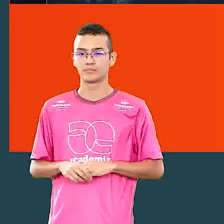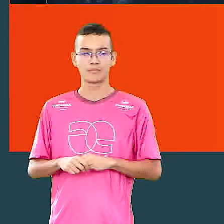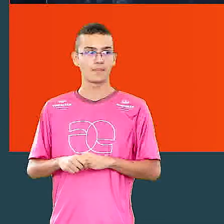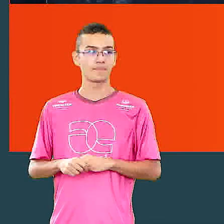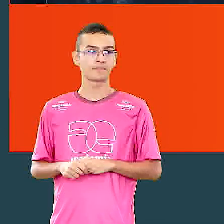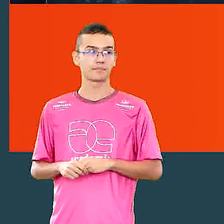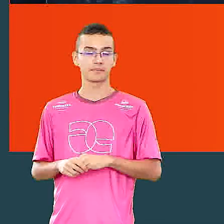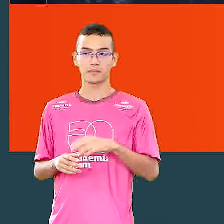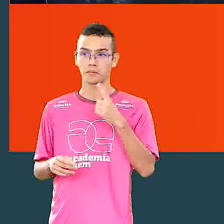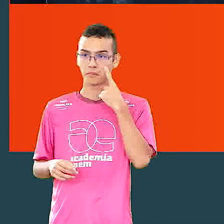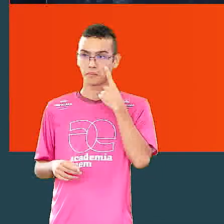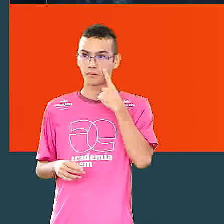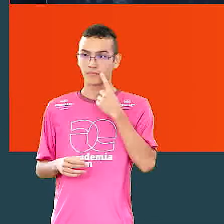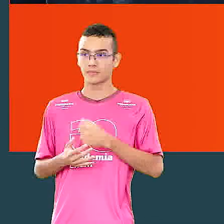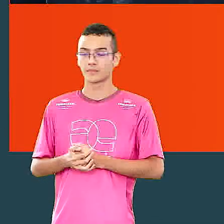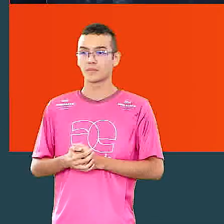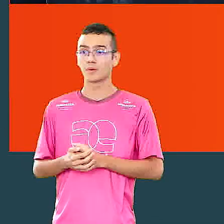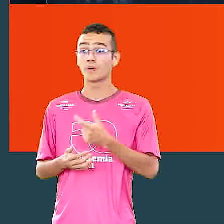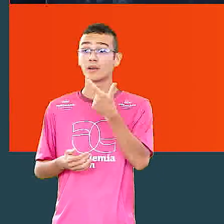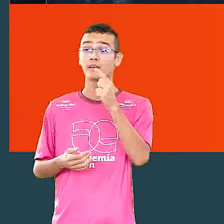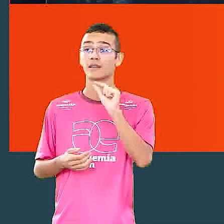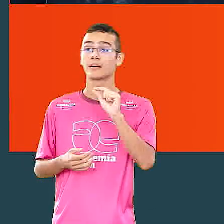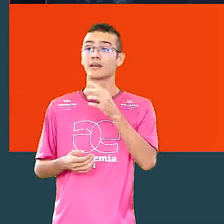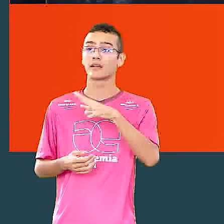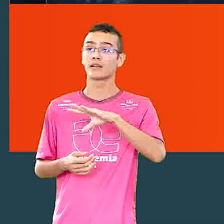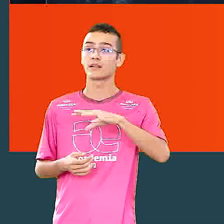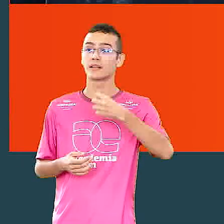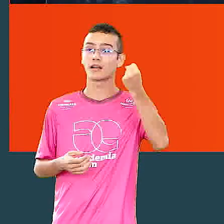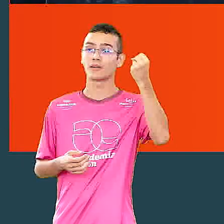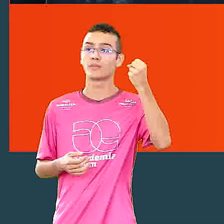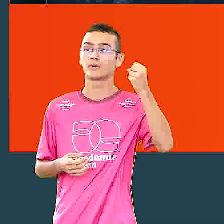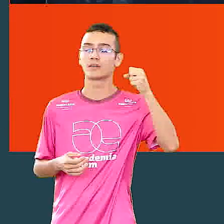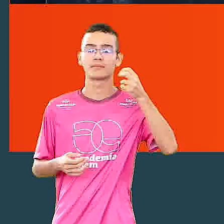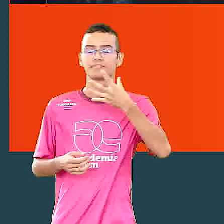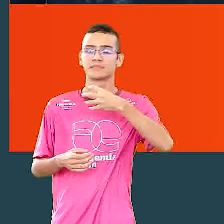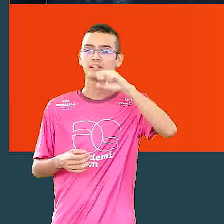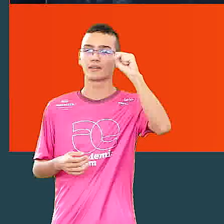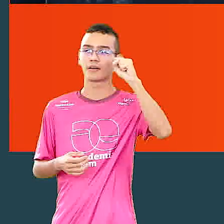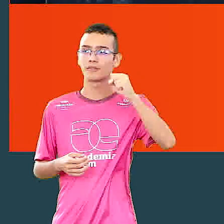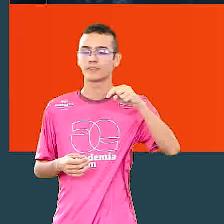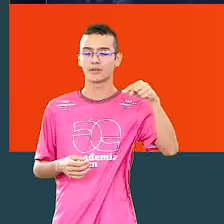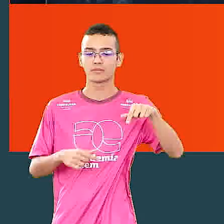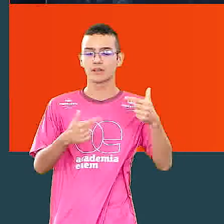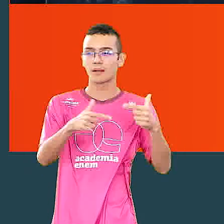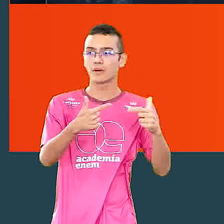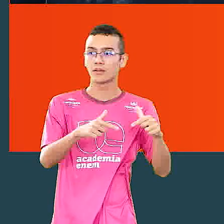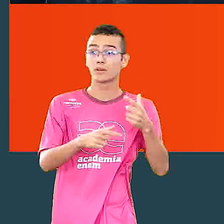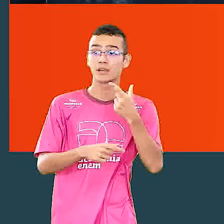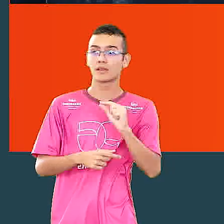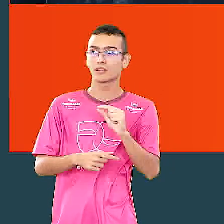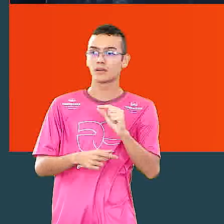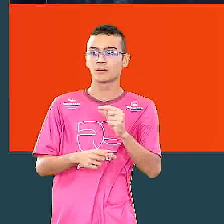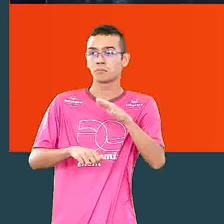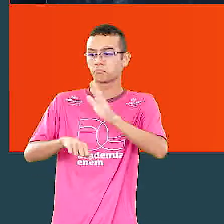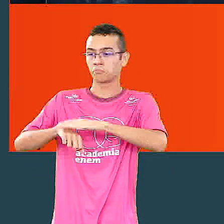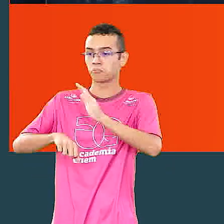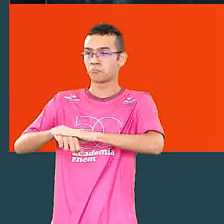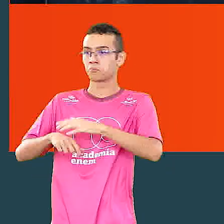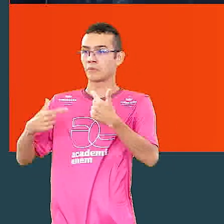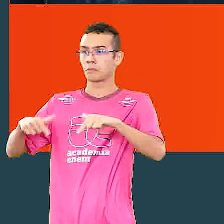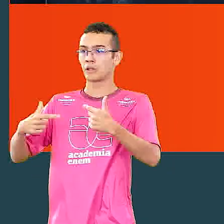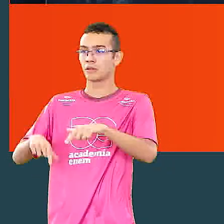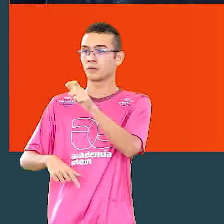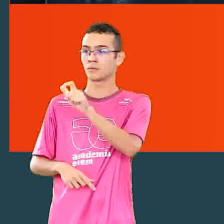É o trabalhador que salva o trabalhador. Não são os organismos multilaterais. É o trabalhador